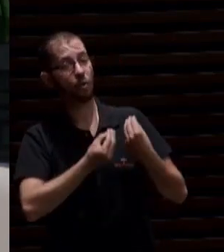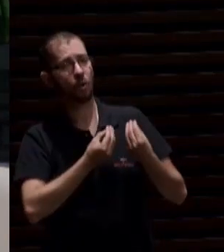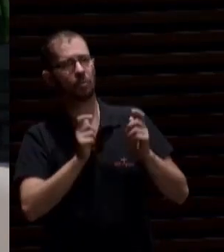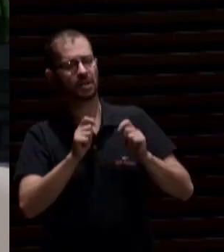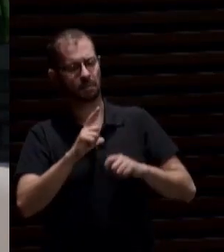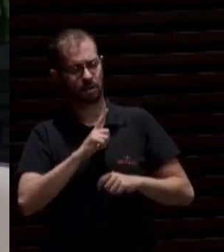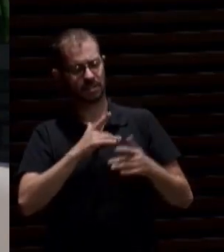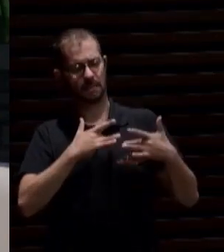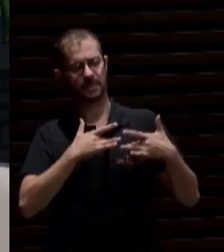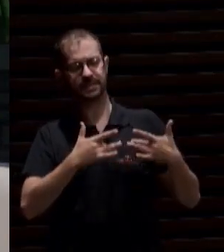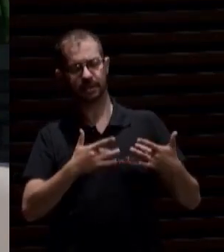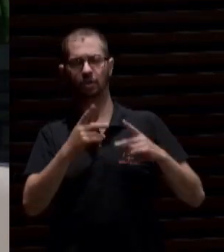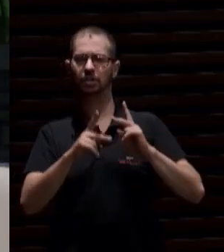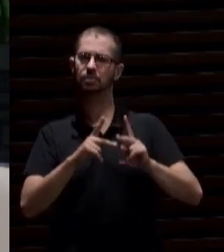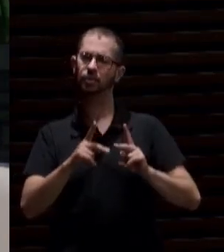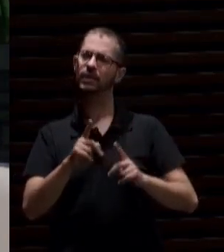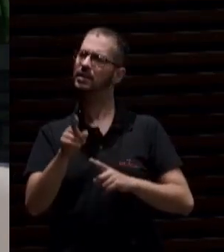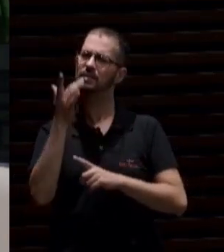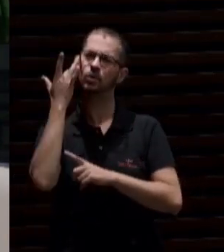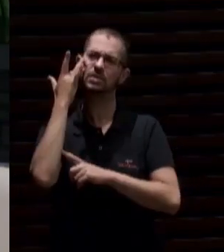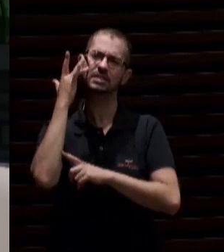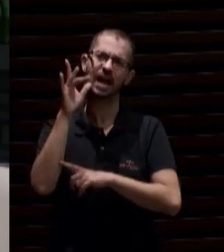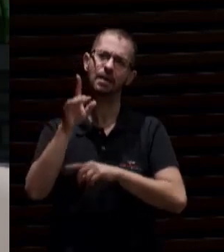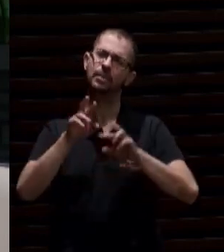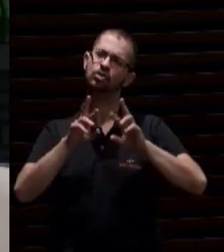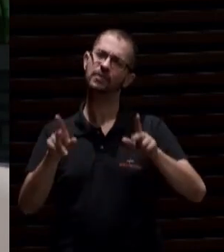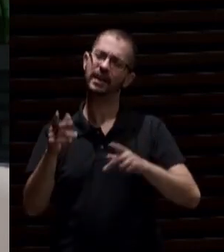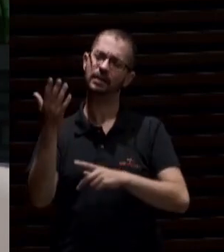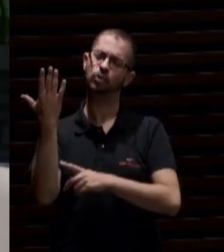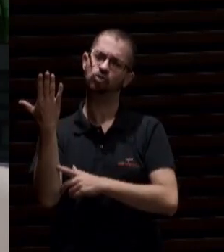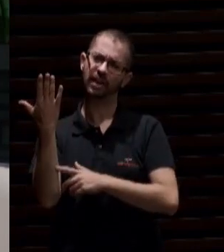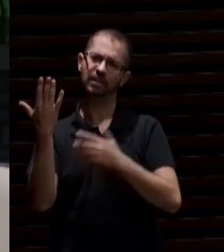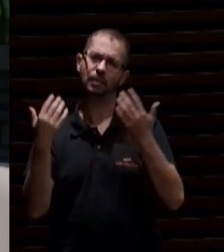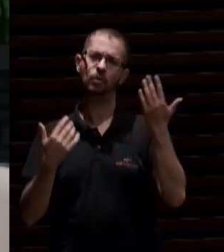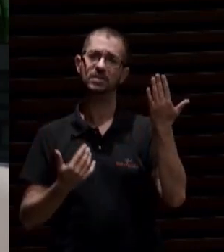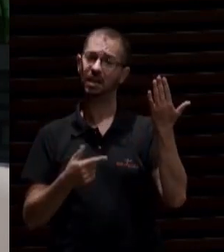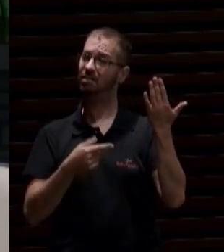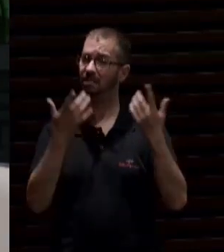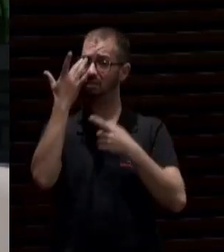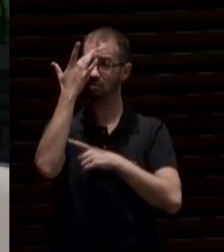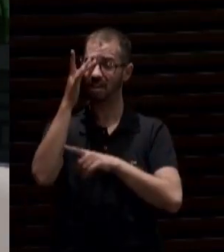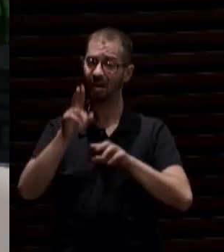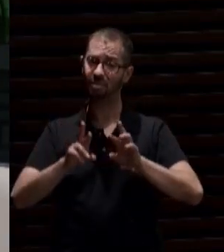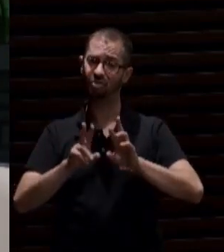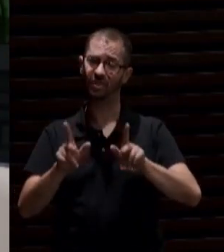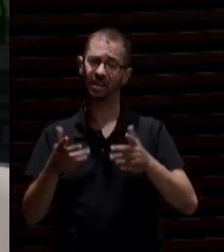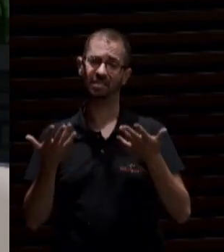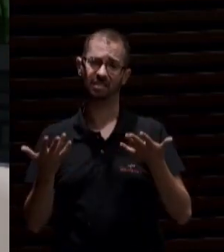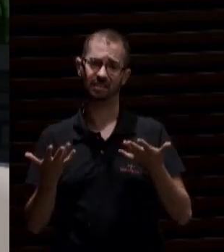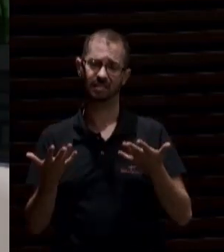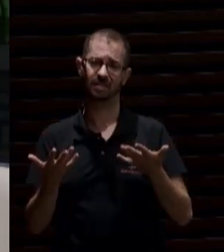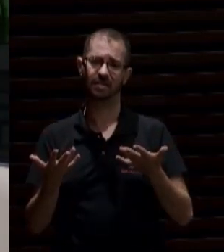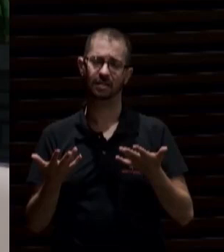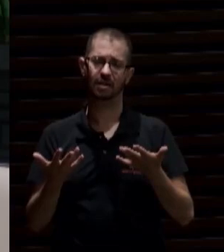misericórdia desse povo? Eles não sabem diferenciar a mão direita da mão esquerda. Olha só, meus irmãos,